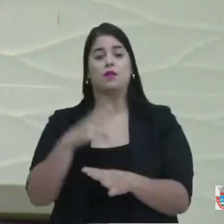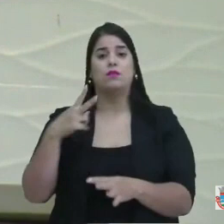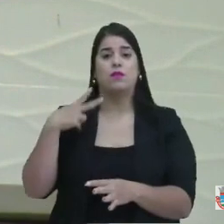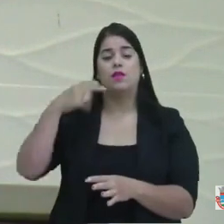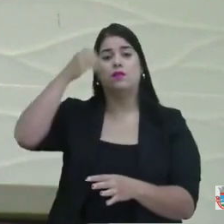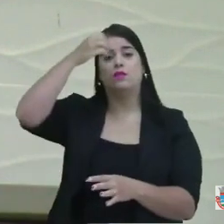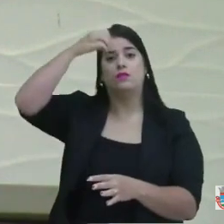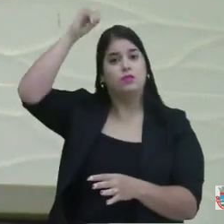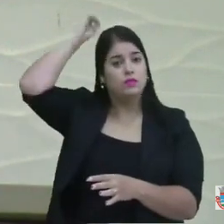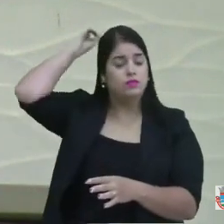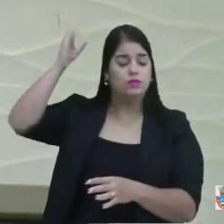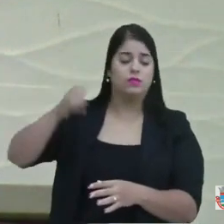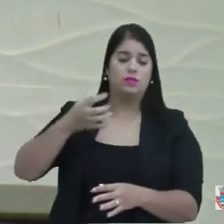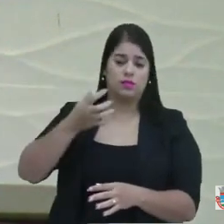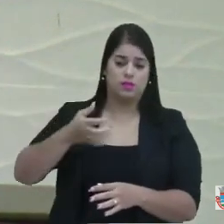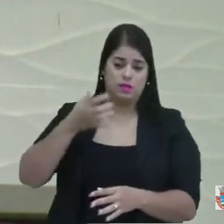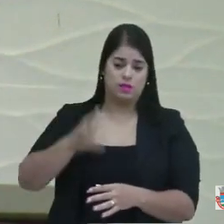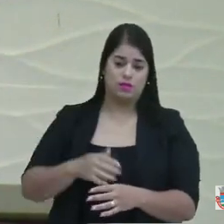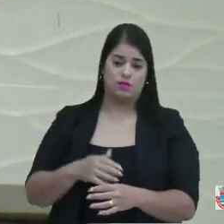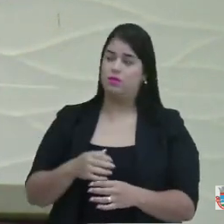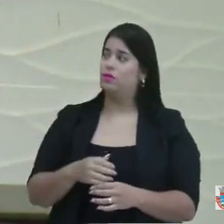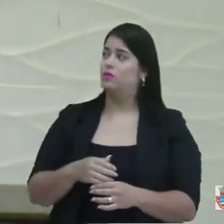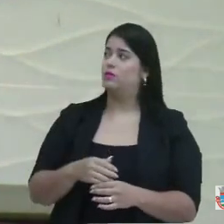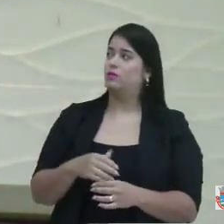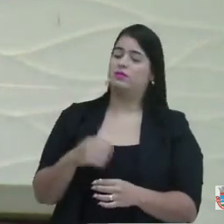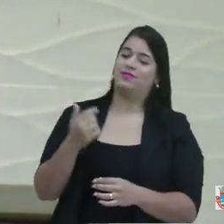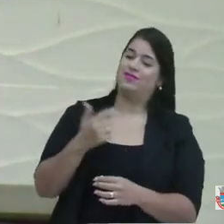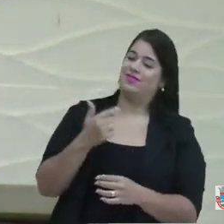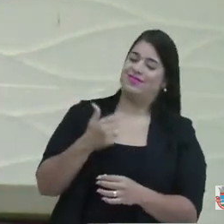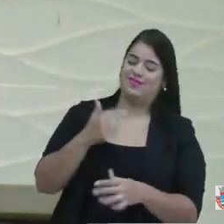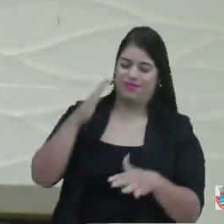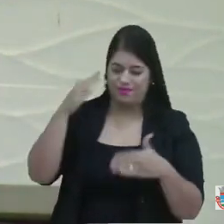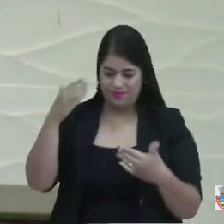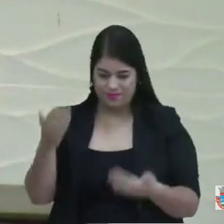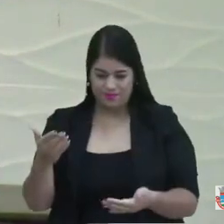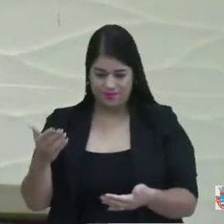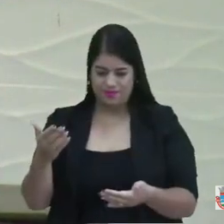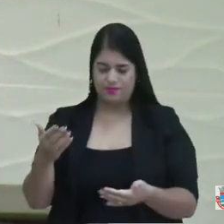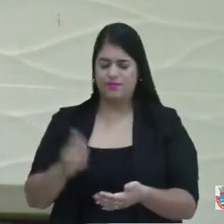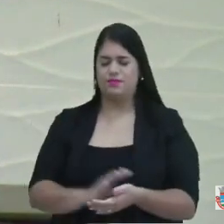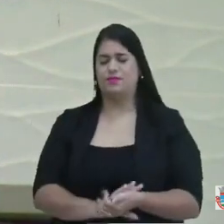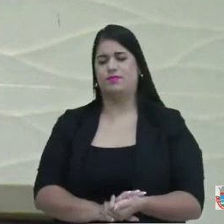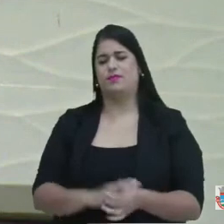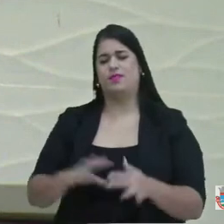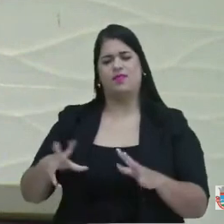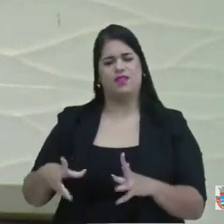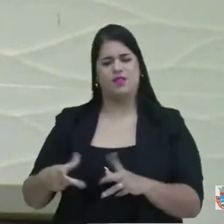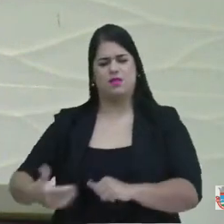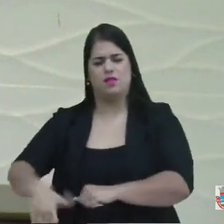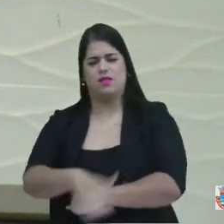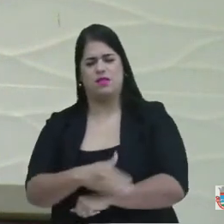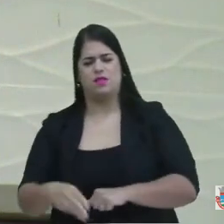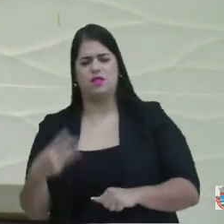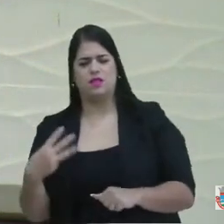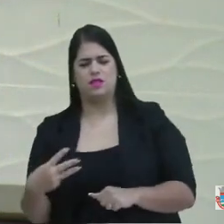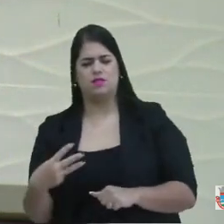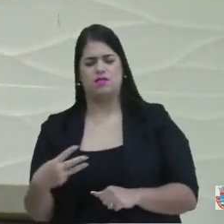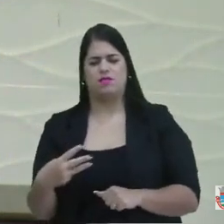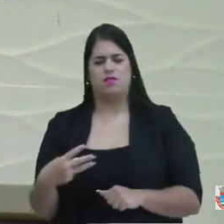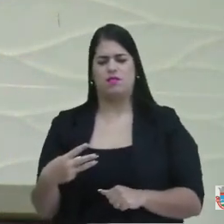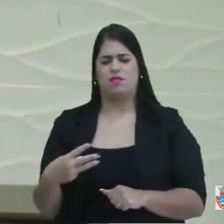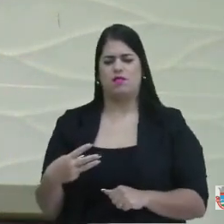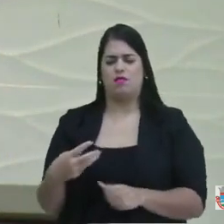aqui, vereador. Achei engraçado, Vossa Excelência, pedindo limpeza na rua, não foi isso? E dizendo que está muito sujo, tudo